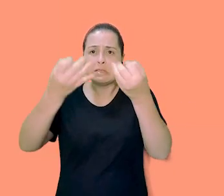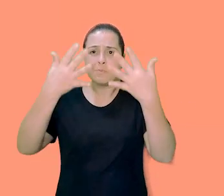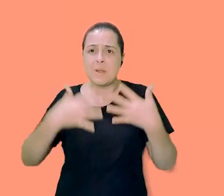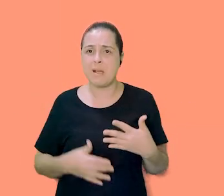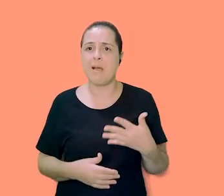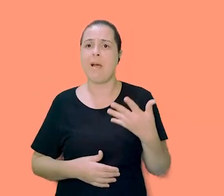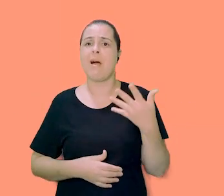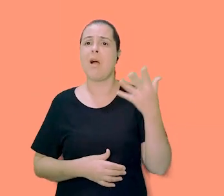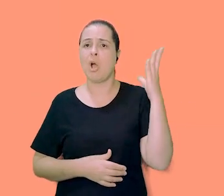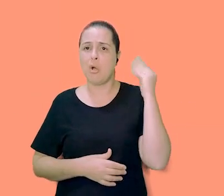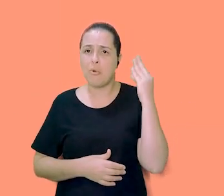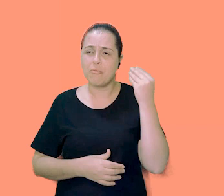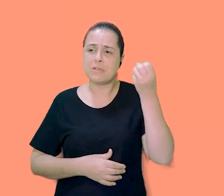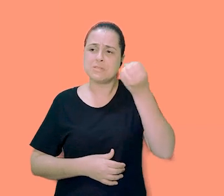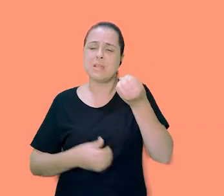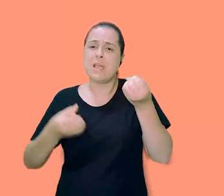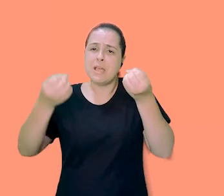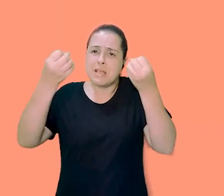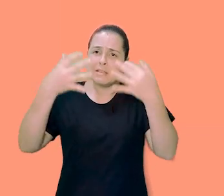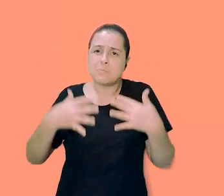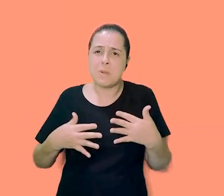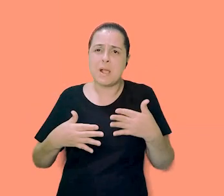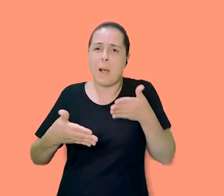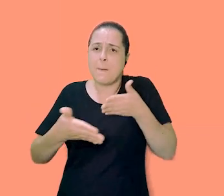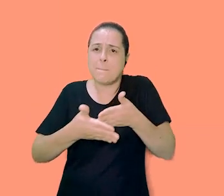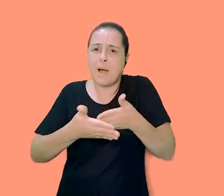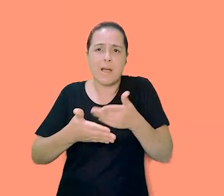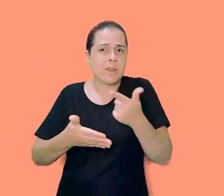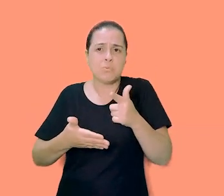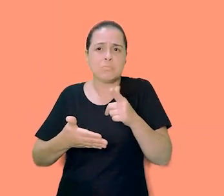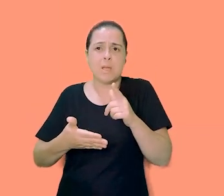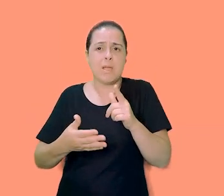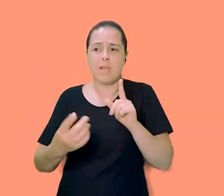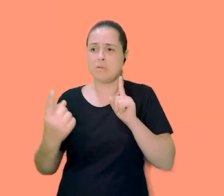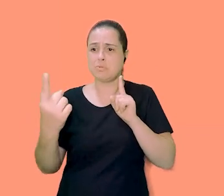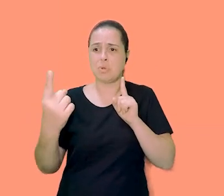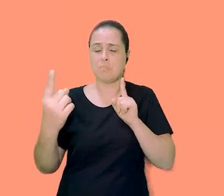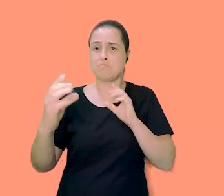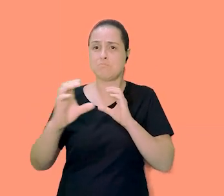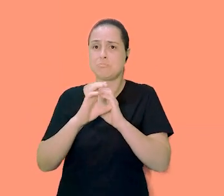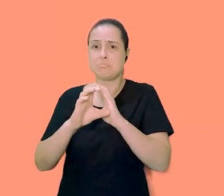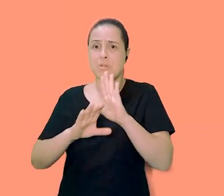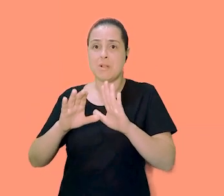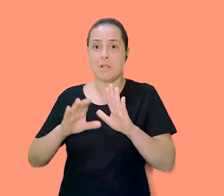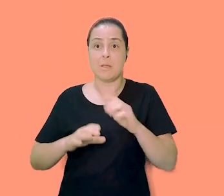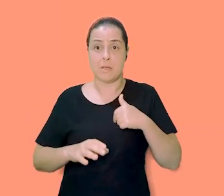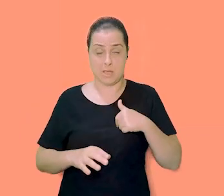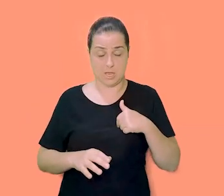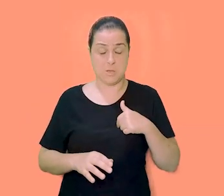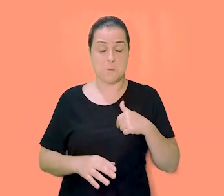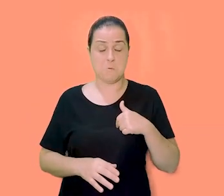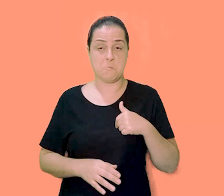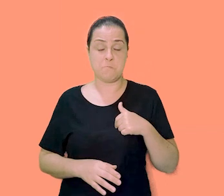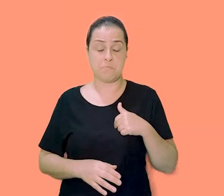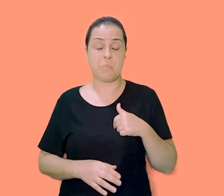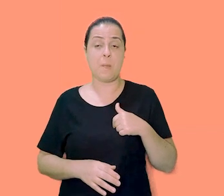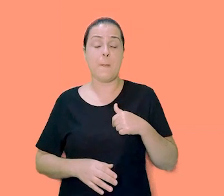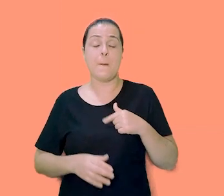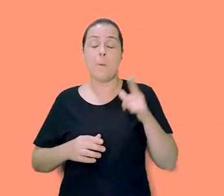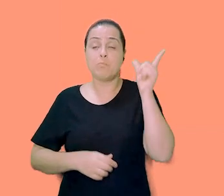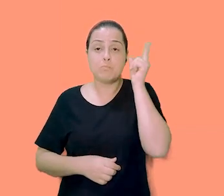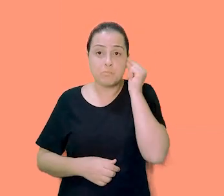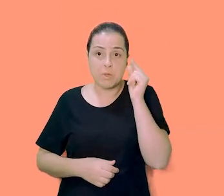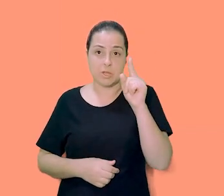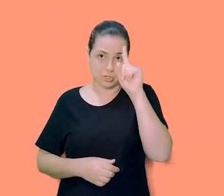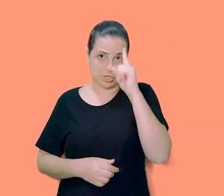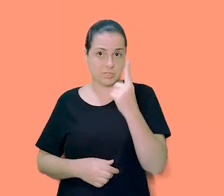entre você e ela. Já comece por aí. Quando eu perdi a audição, era o primeiro dia de aula. Eu perdi a audição em 16 de fevereiro de